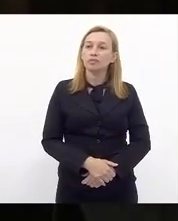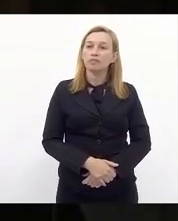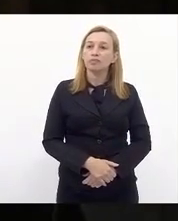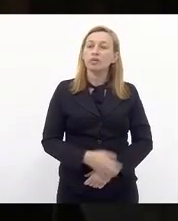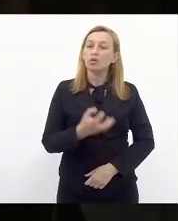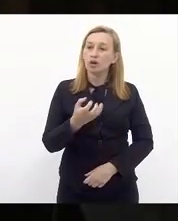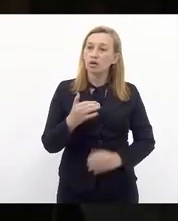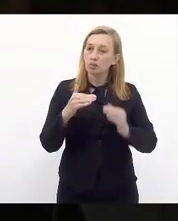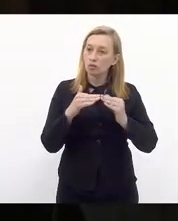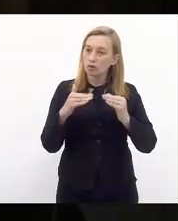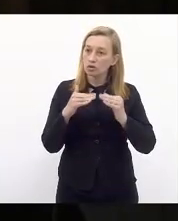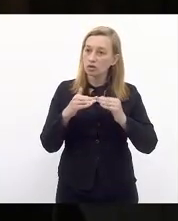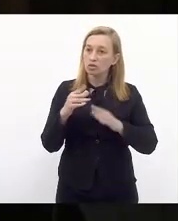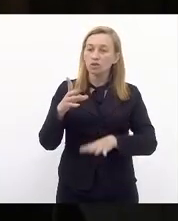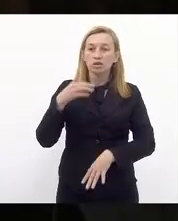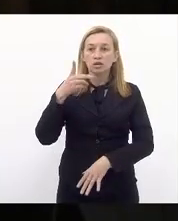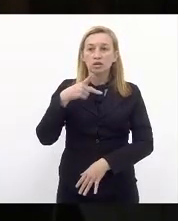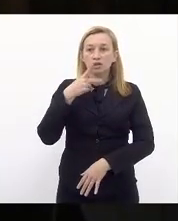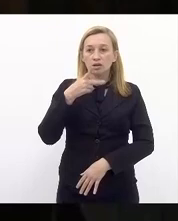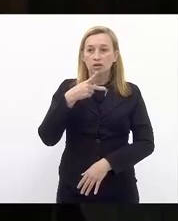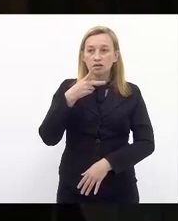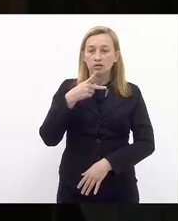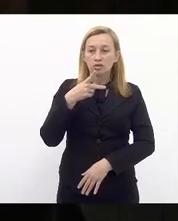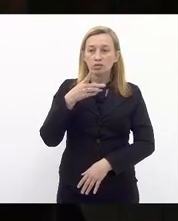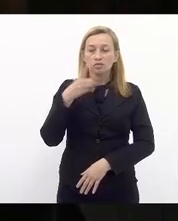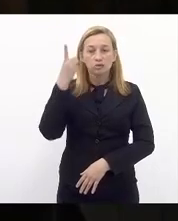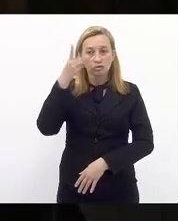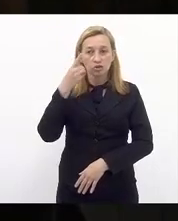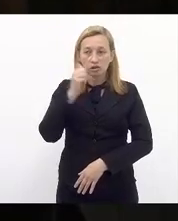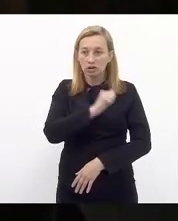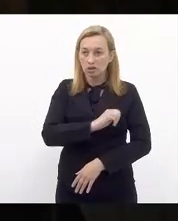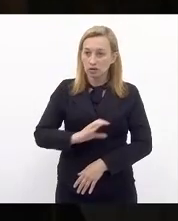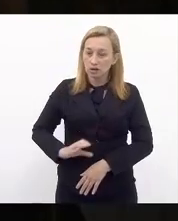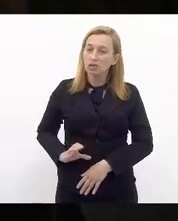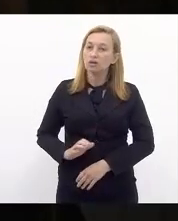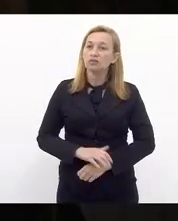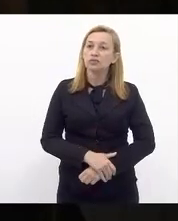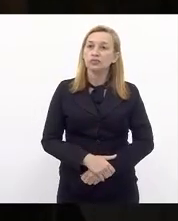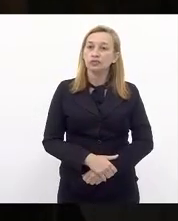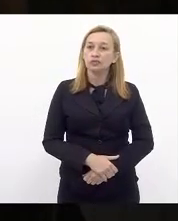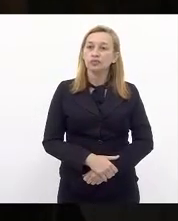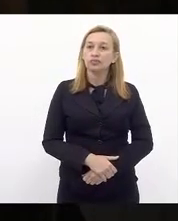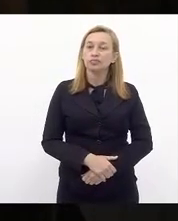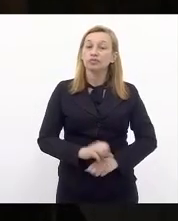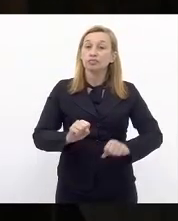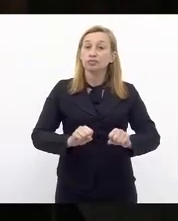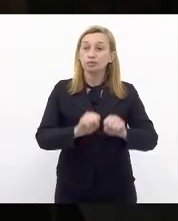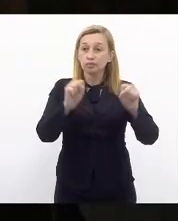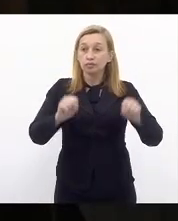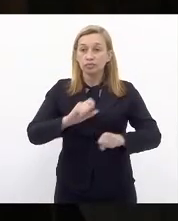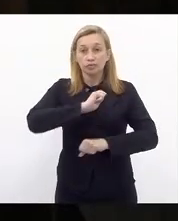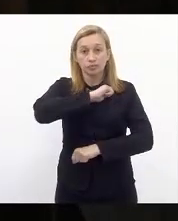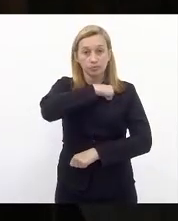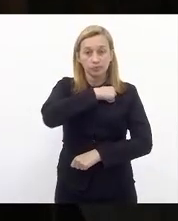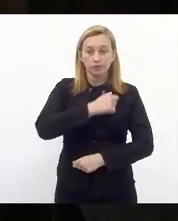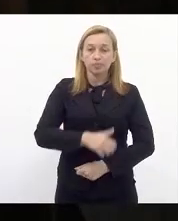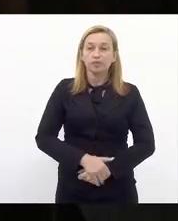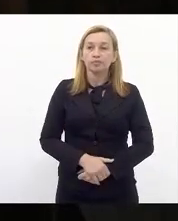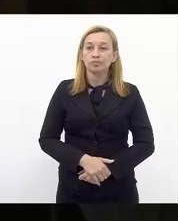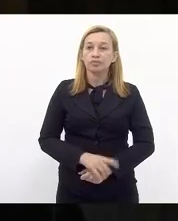é porque eu trouxe aqui o deputado André Ceciliano de que o regime de recuperação fiscal